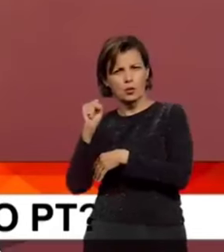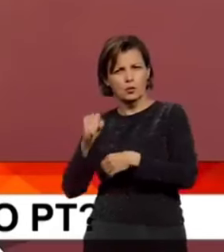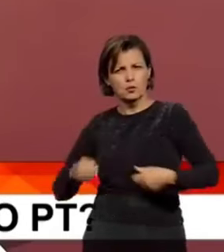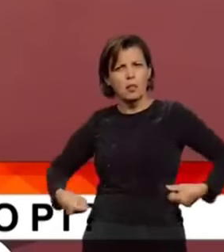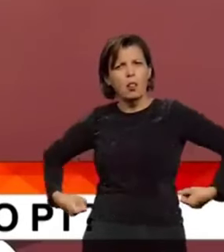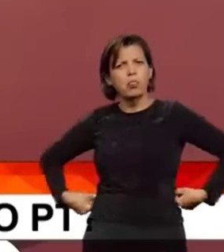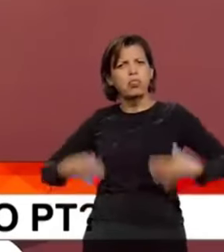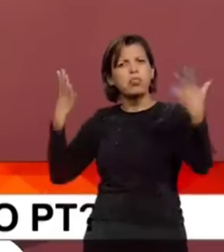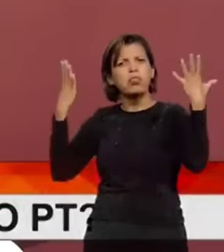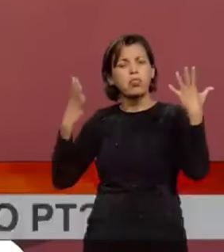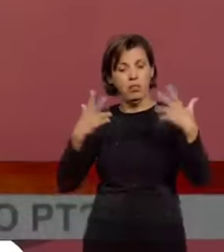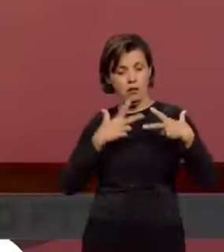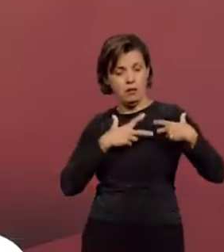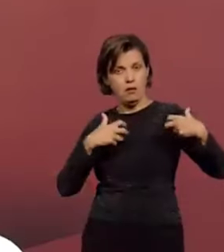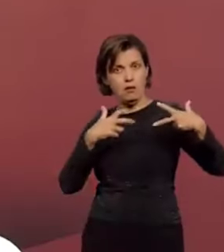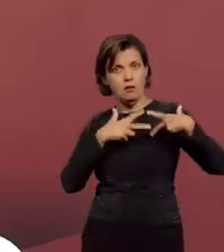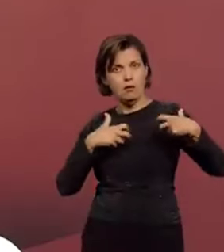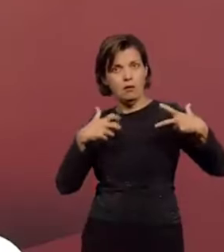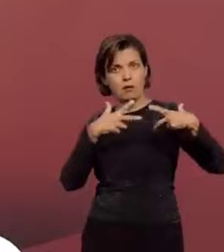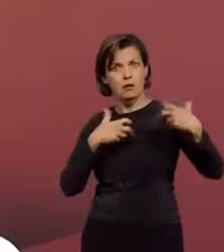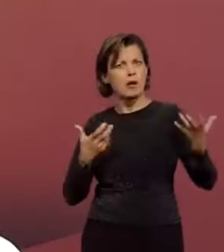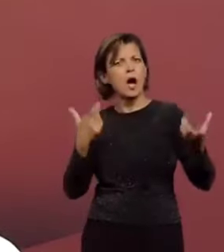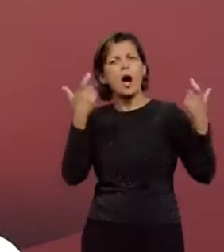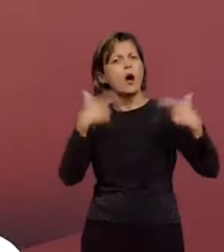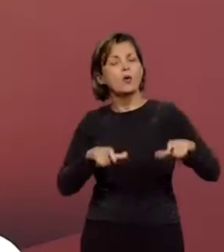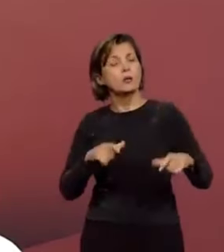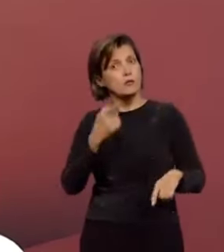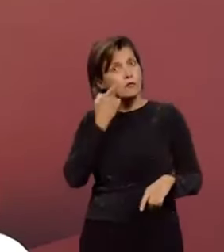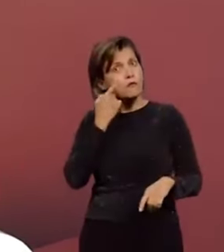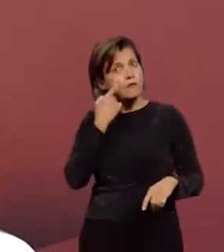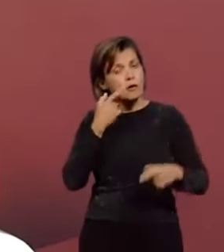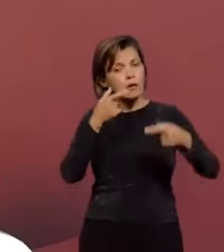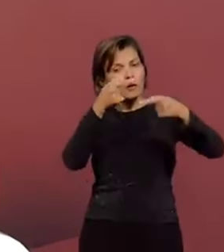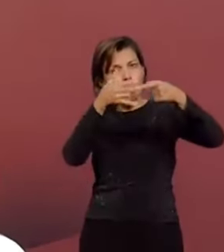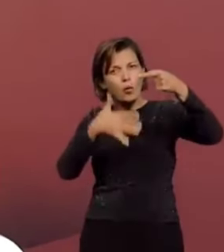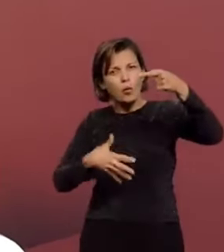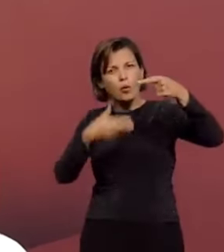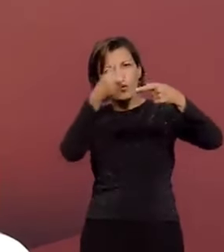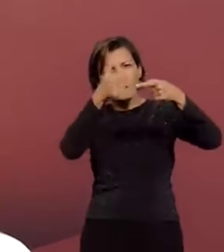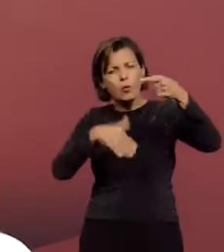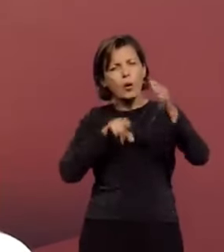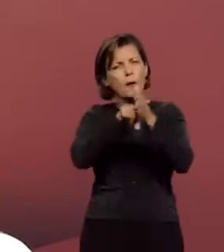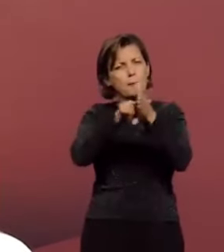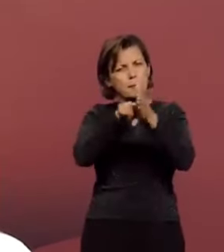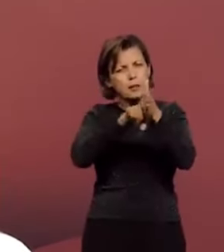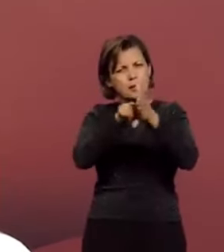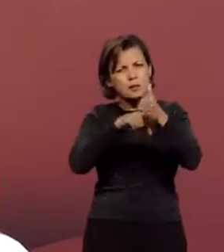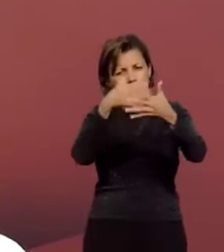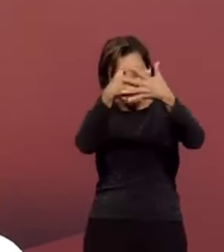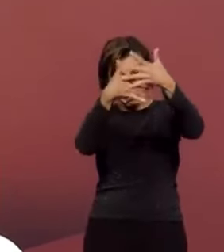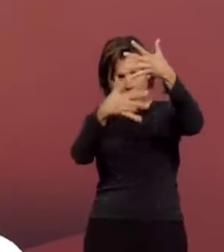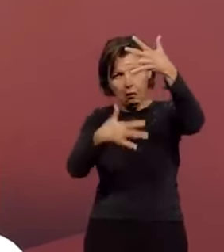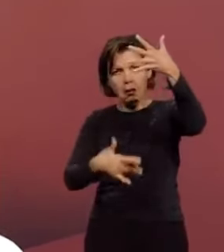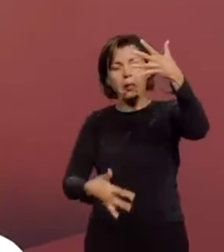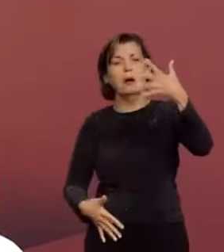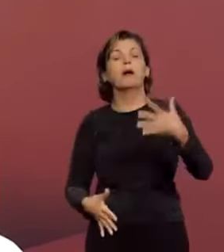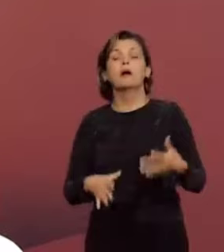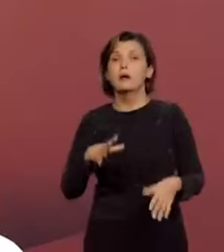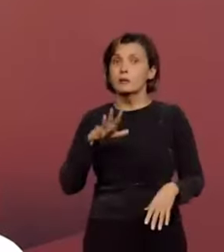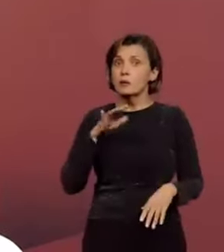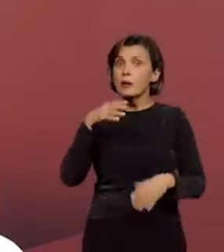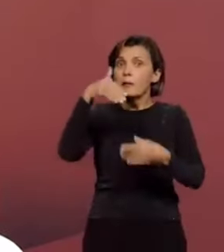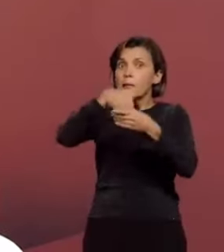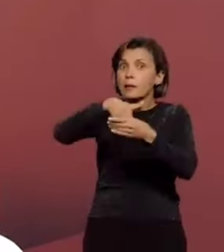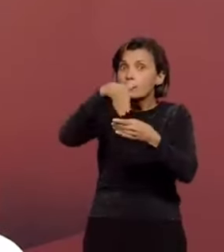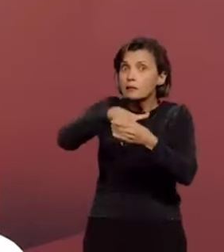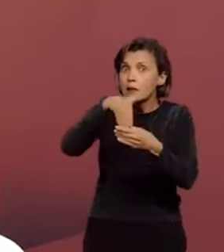que o dinheiro corrigido é só da Petrobras e os Correios Central Nossa no governo PT se o PT governar o Saara